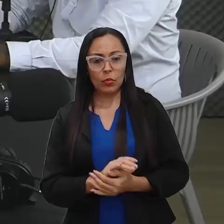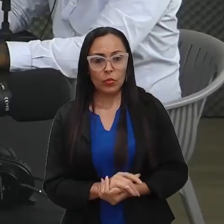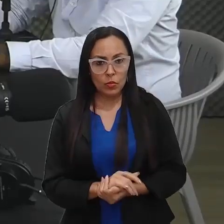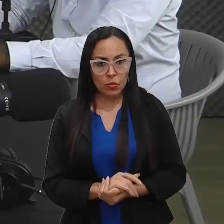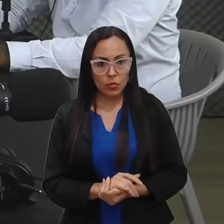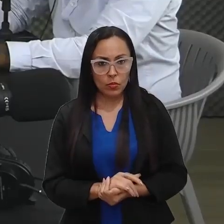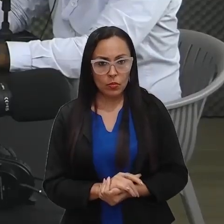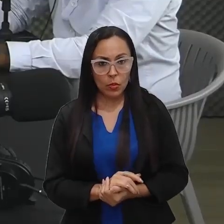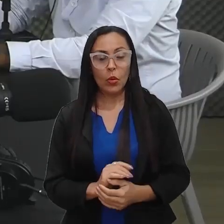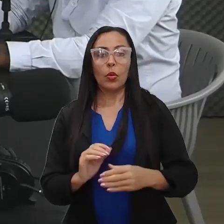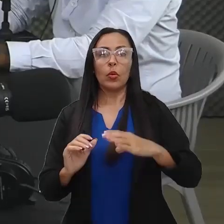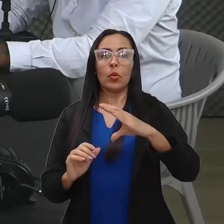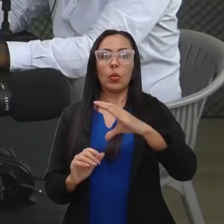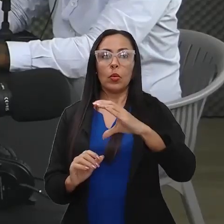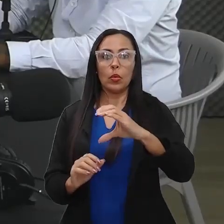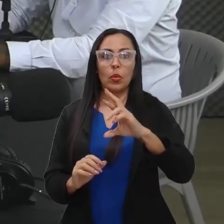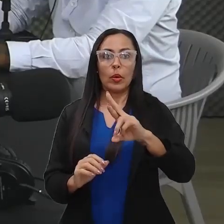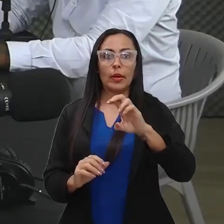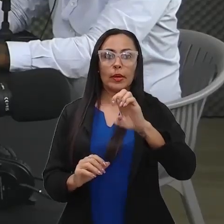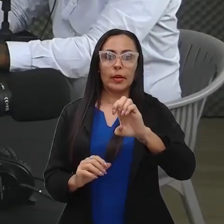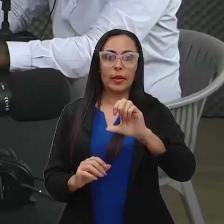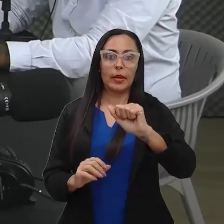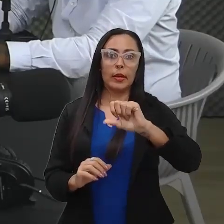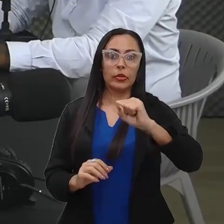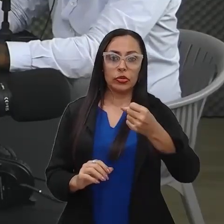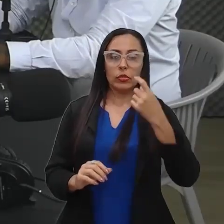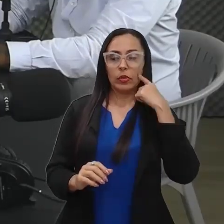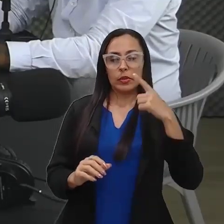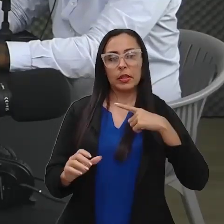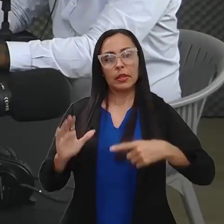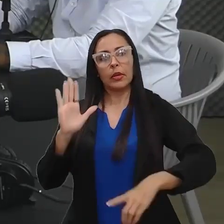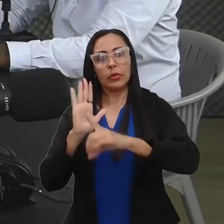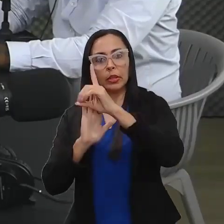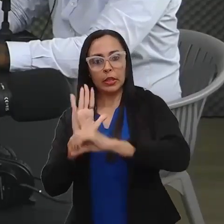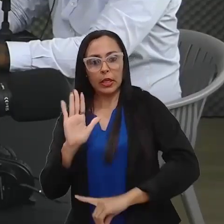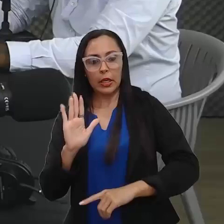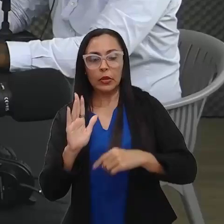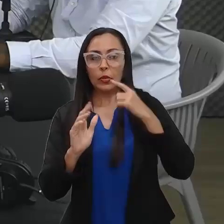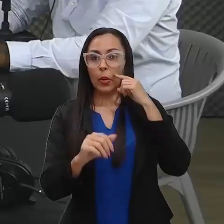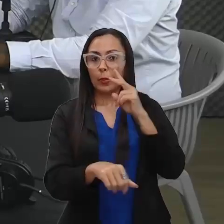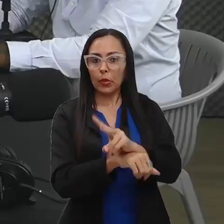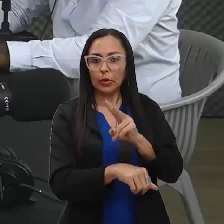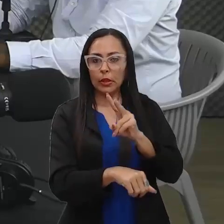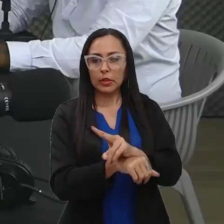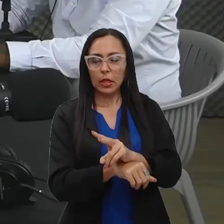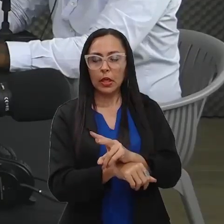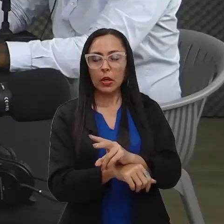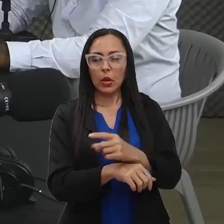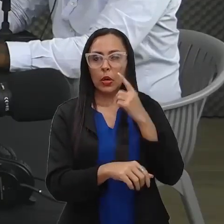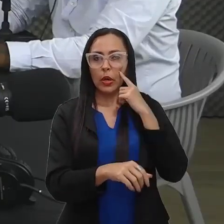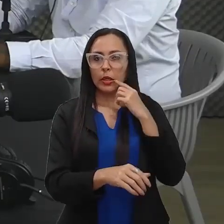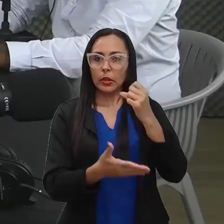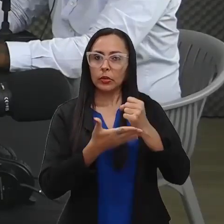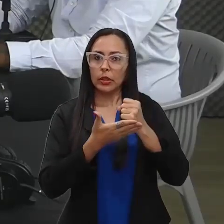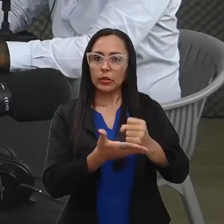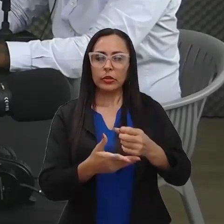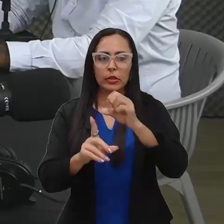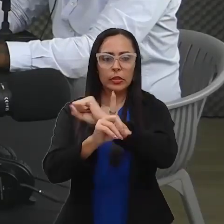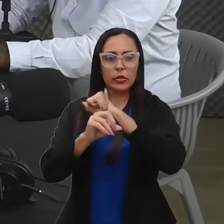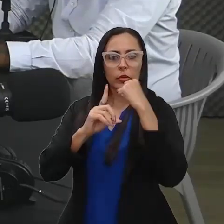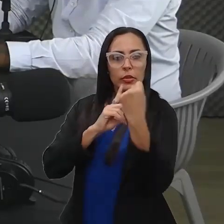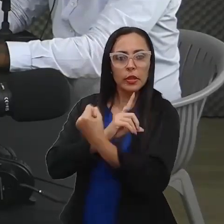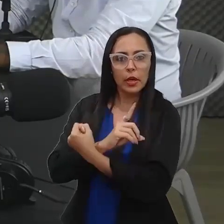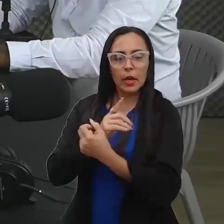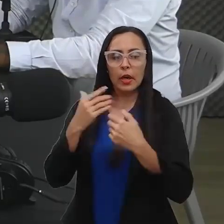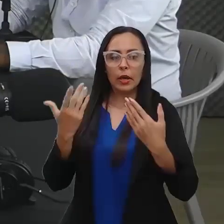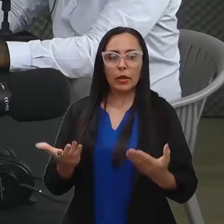o CREAS, quando você tem um direito, a necessidade de uma rede de proteção de assistência social básica, um CREAS se tiver